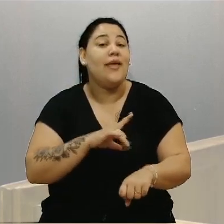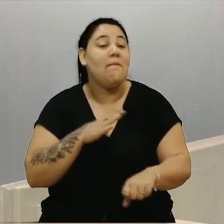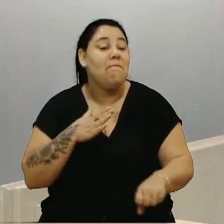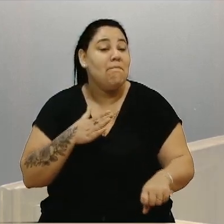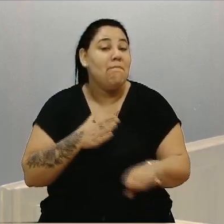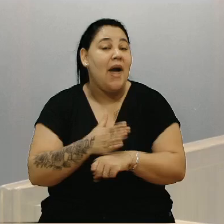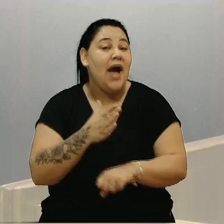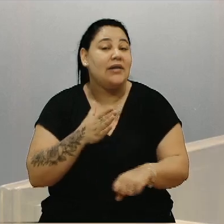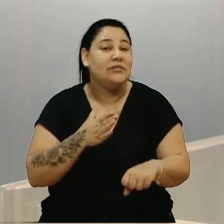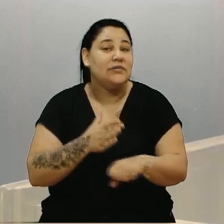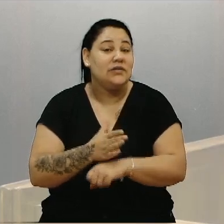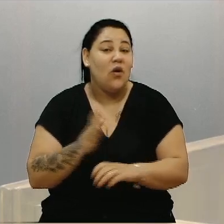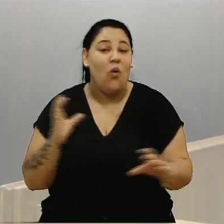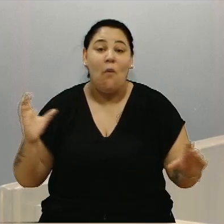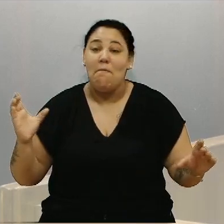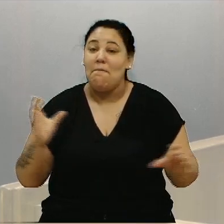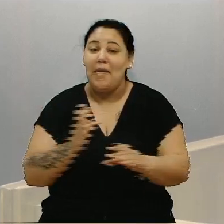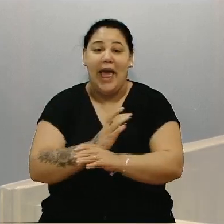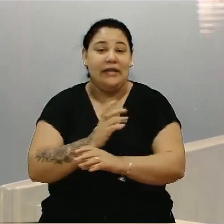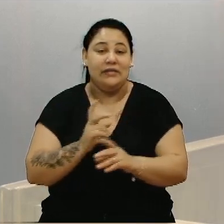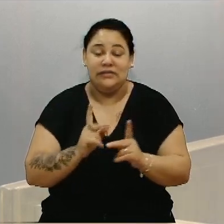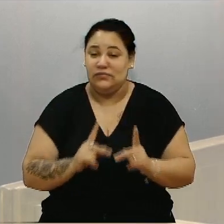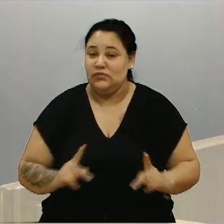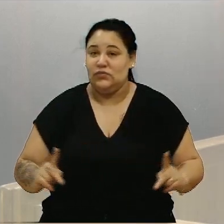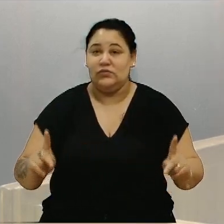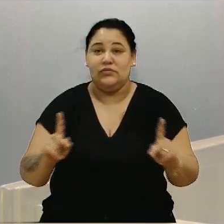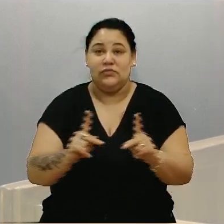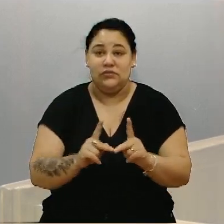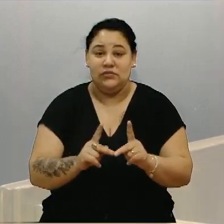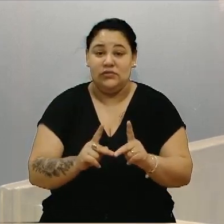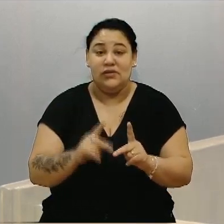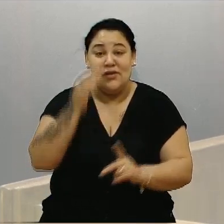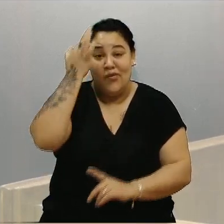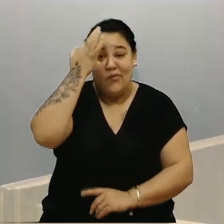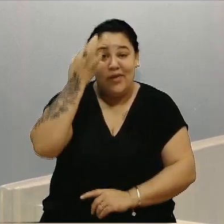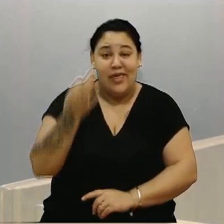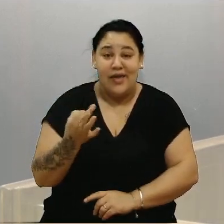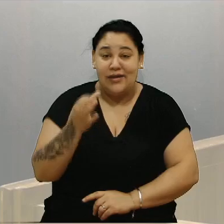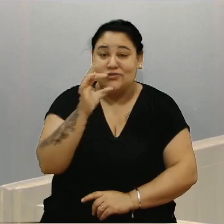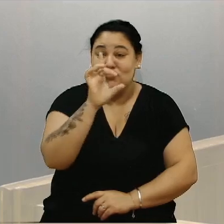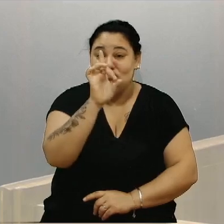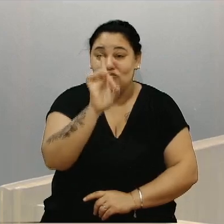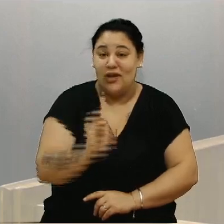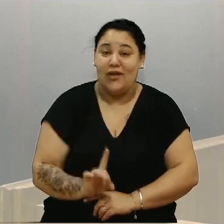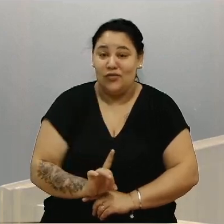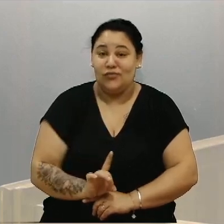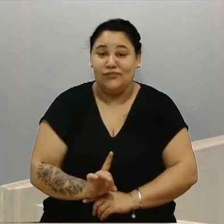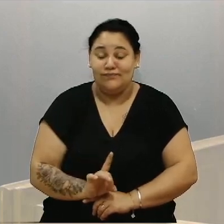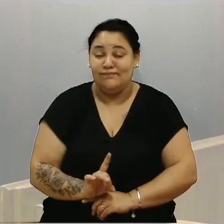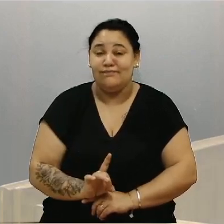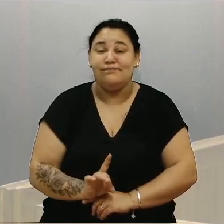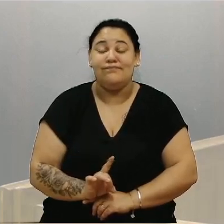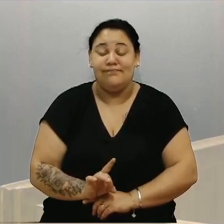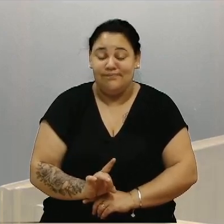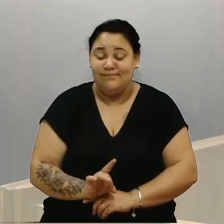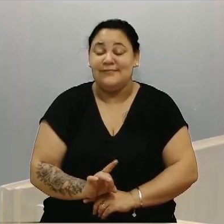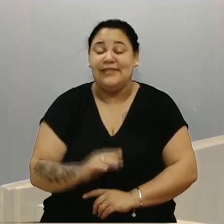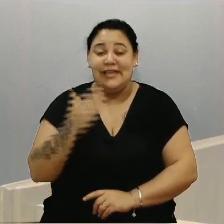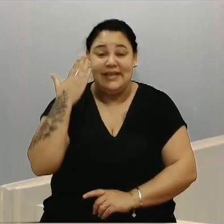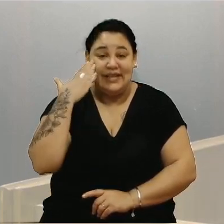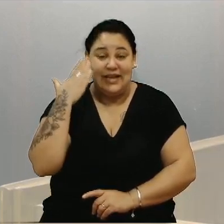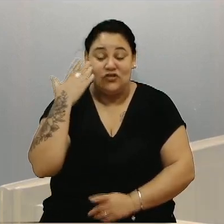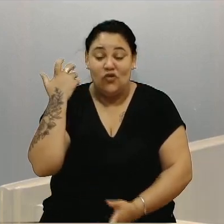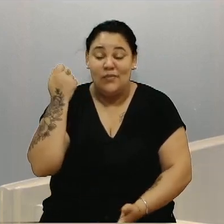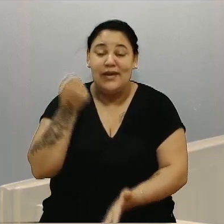participação plena da população, que entende seus direitos, seus deveres e entende a importância